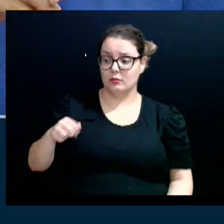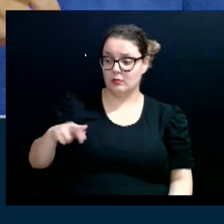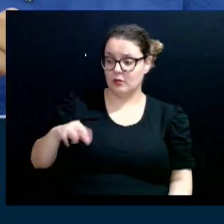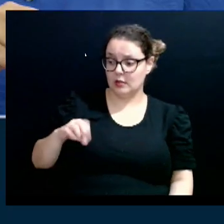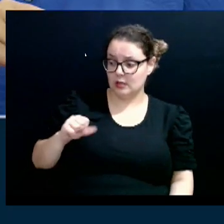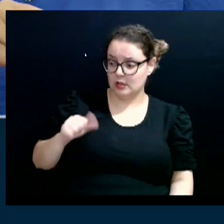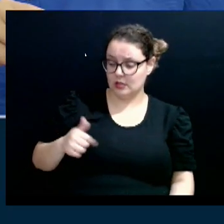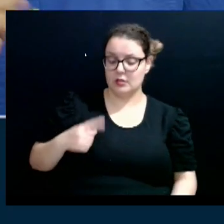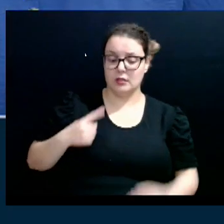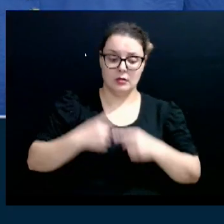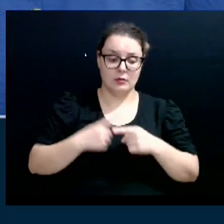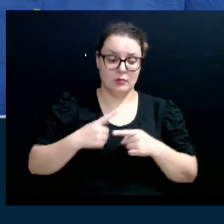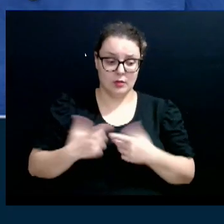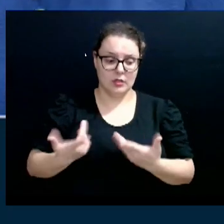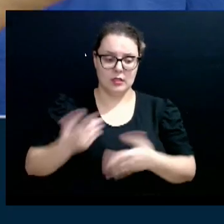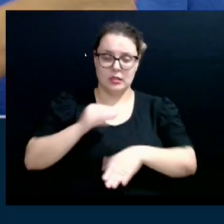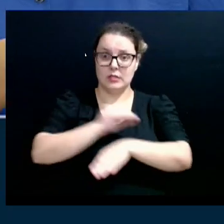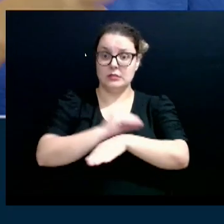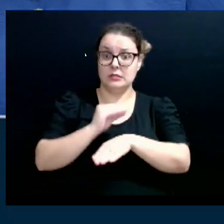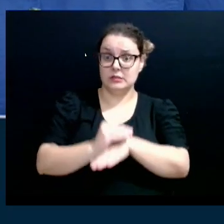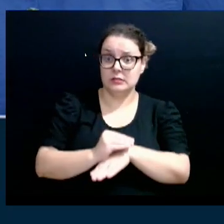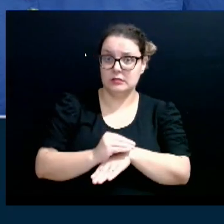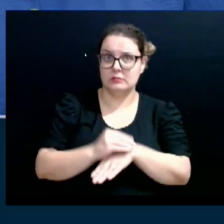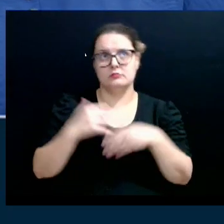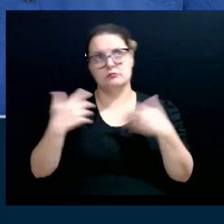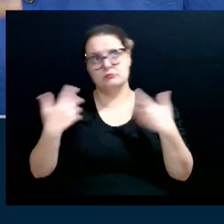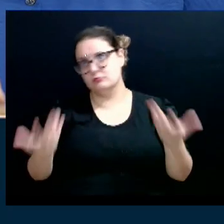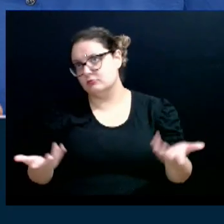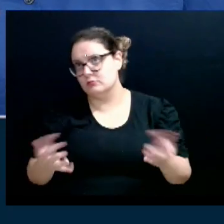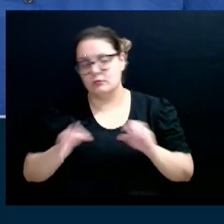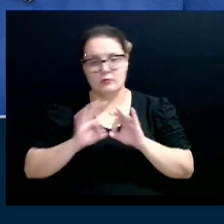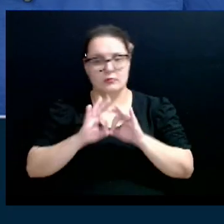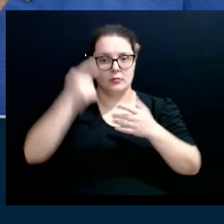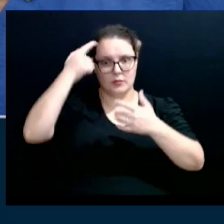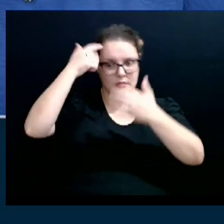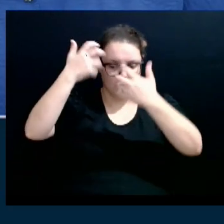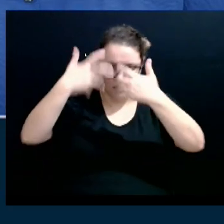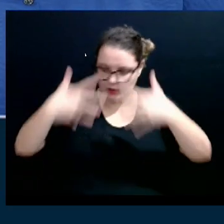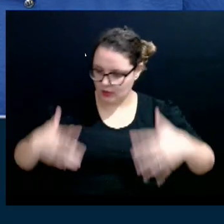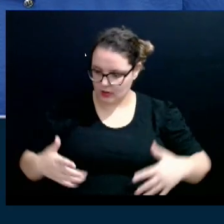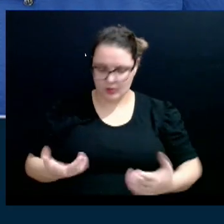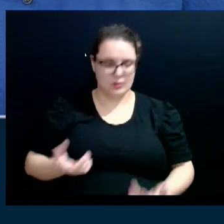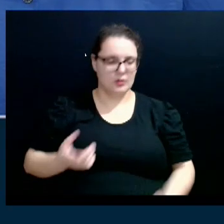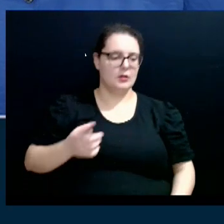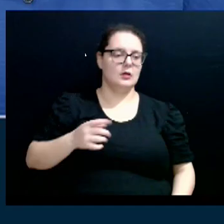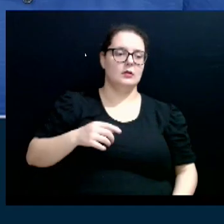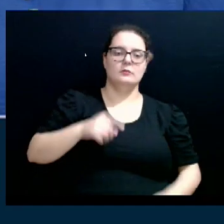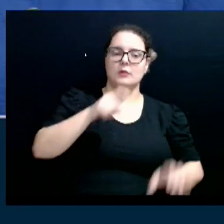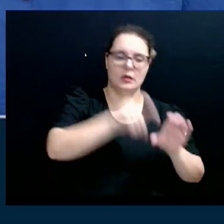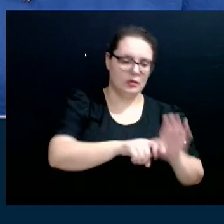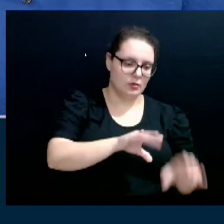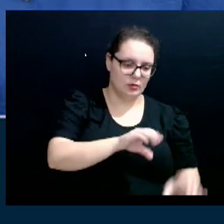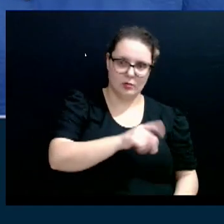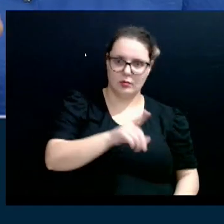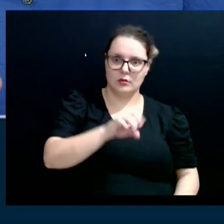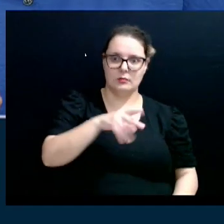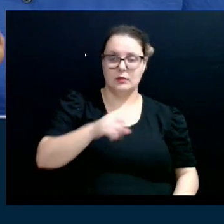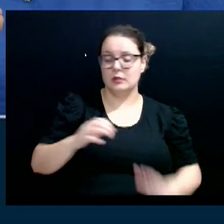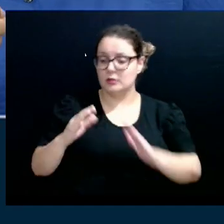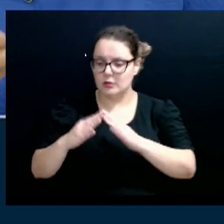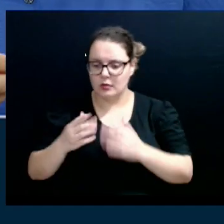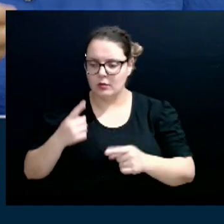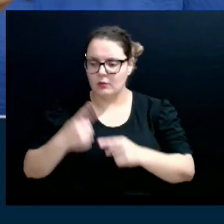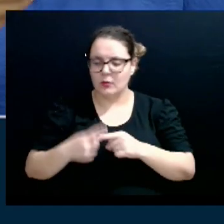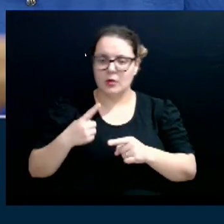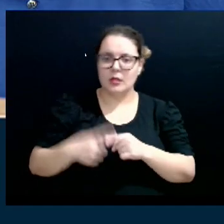esse cuidar, seja da família neurodivergente, seja da questão da codependência, seja da casa, por que esse